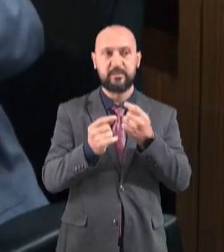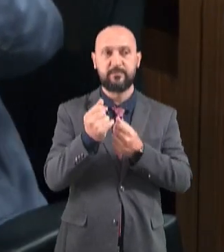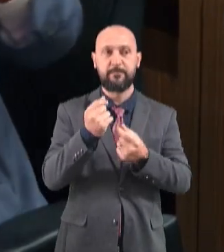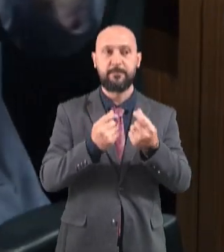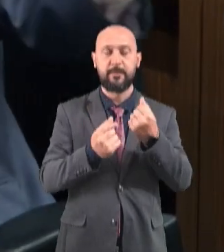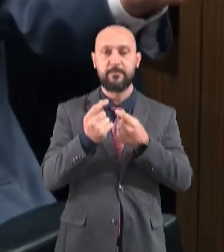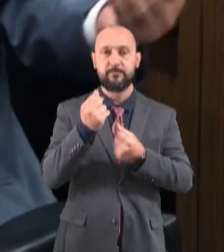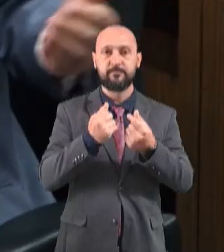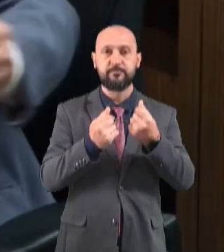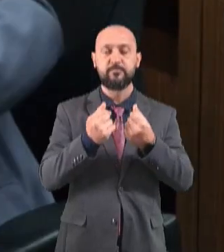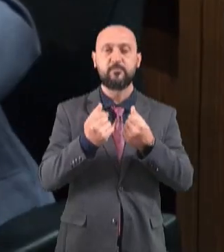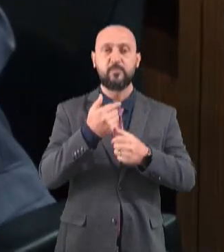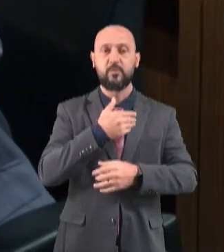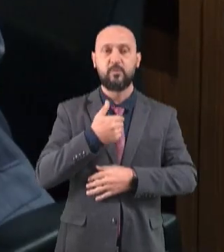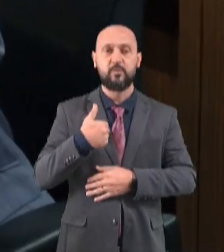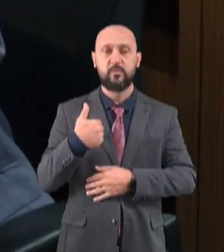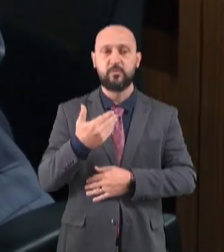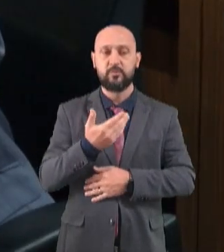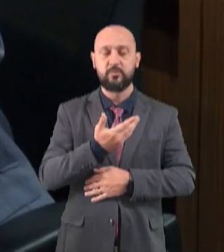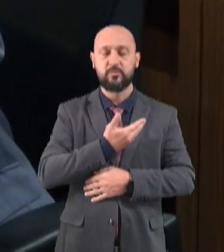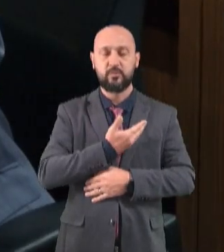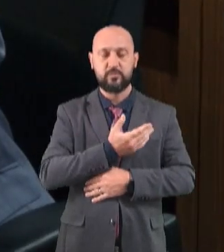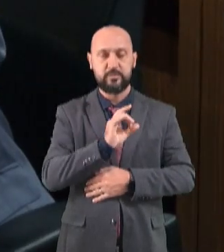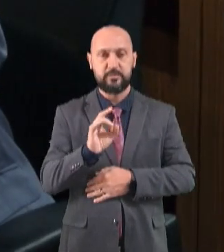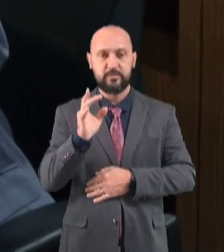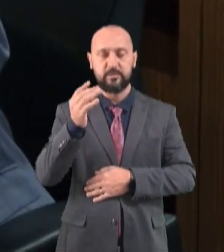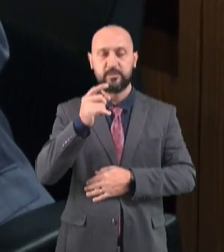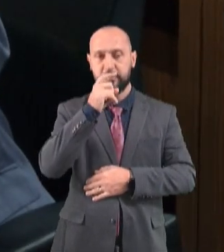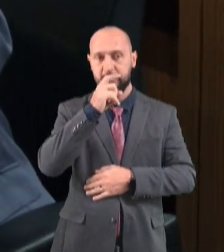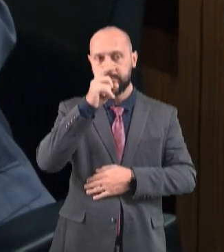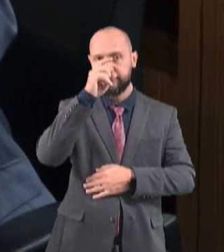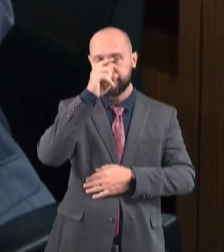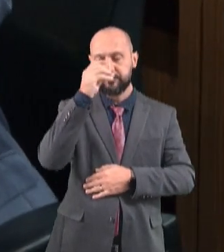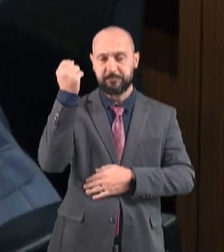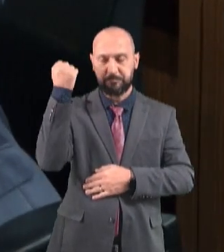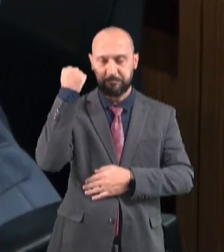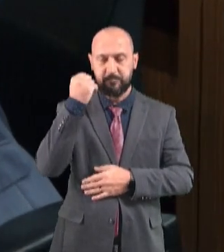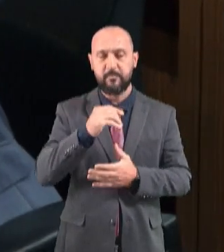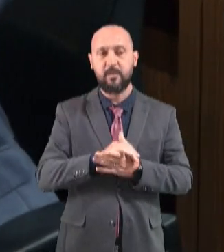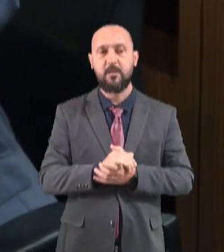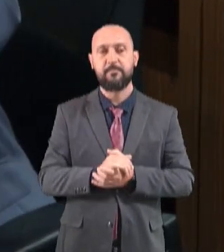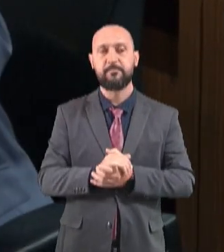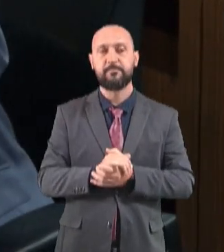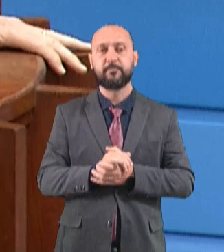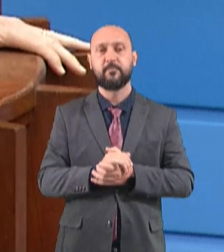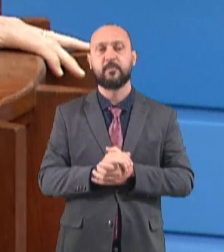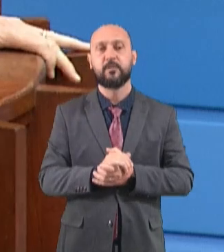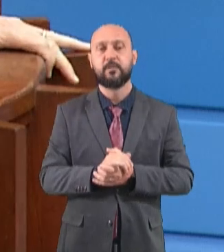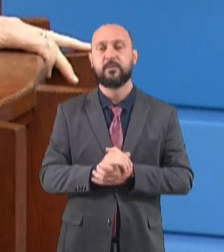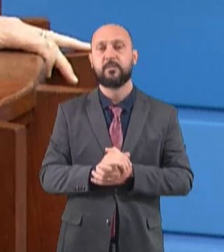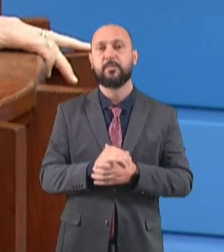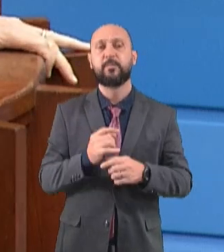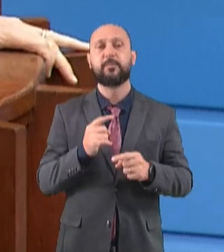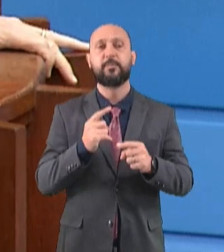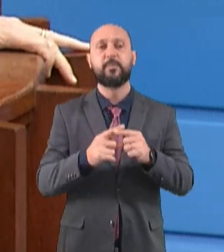Fazenda no governo do nosso querido governador Zeca do PT. Até porque as pessoas